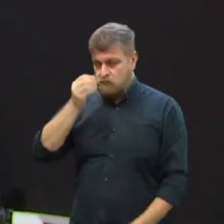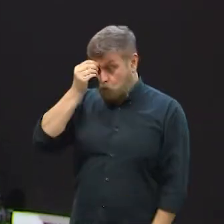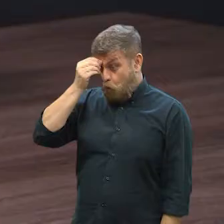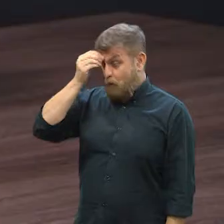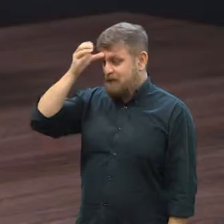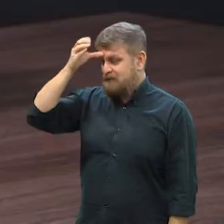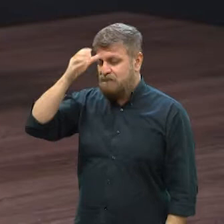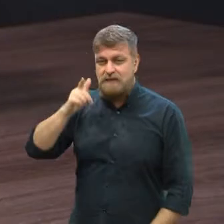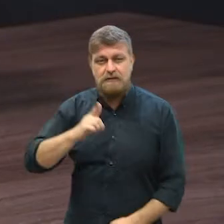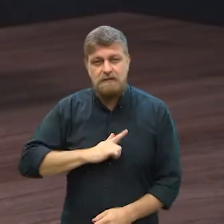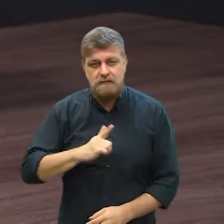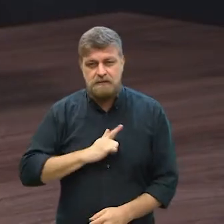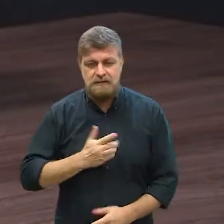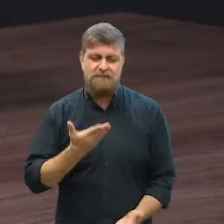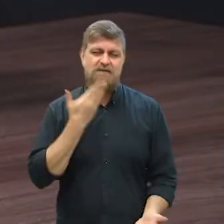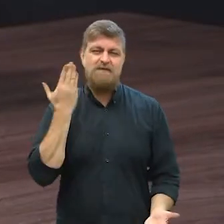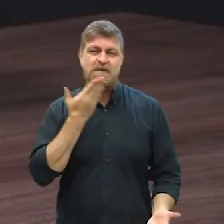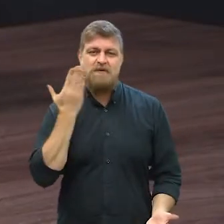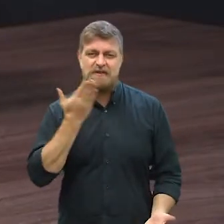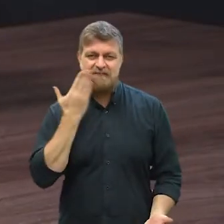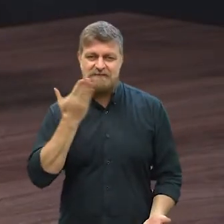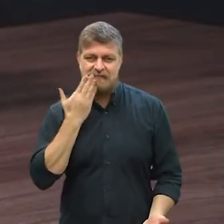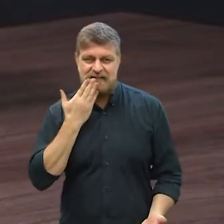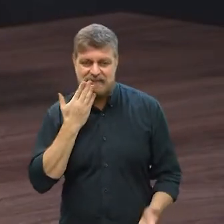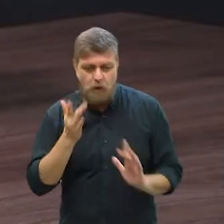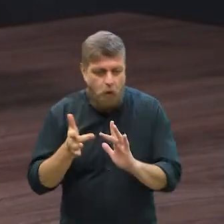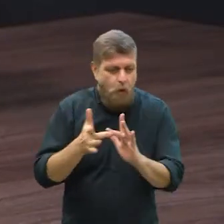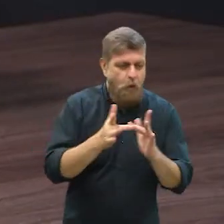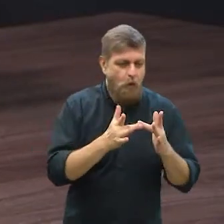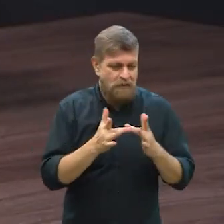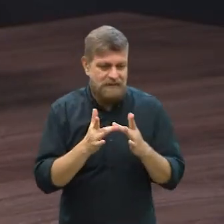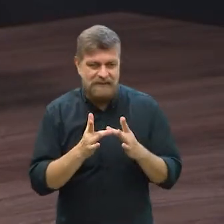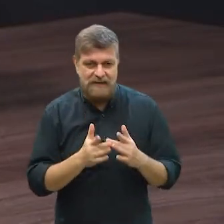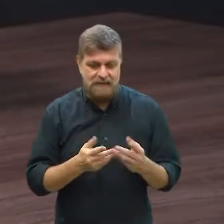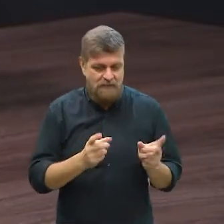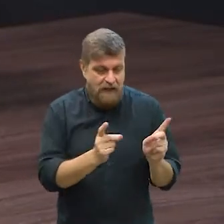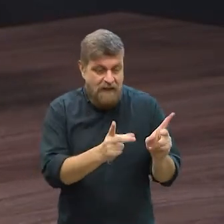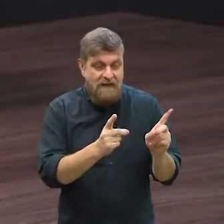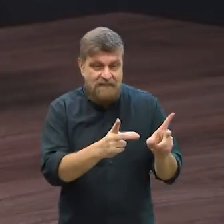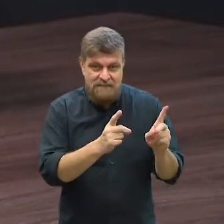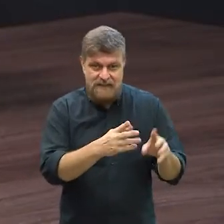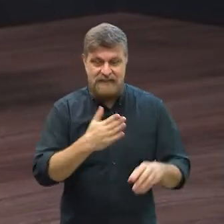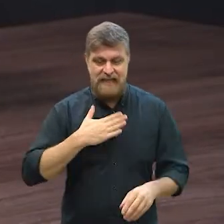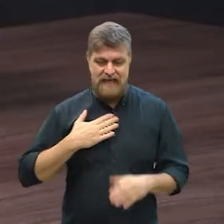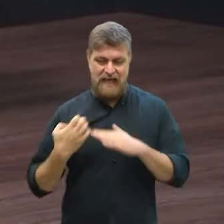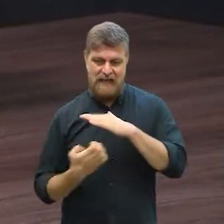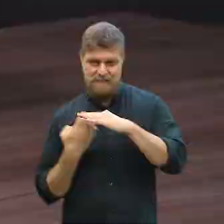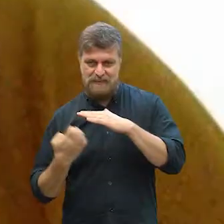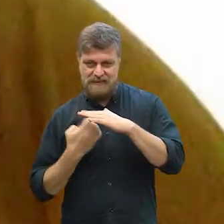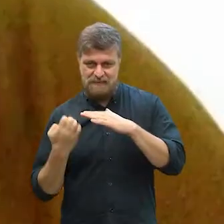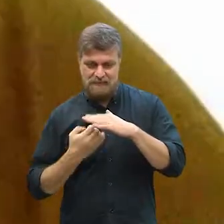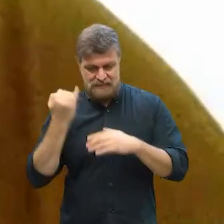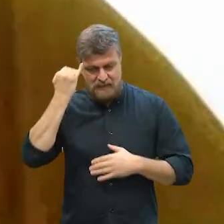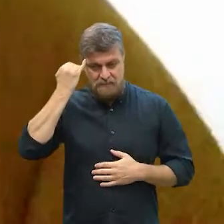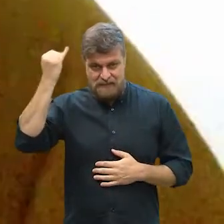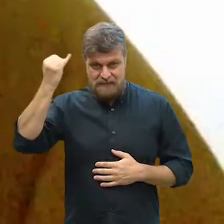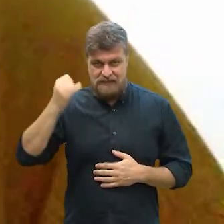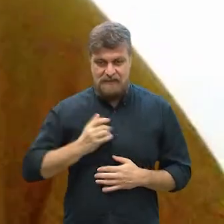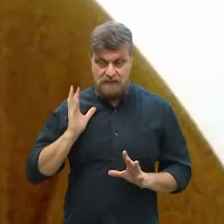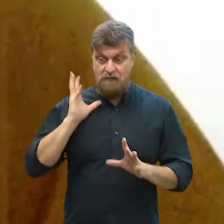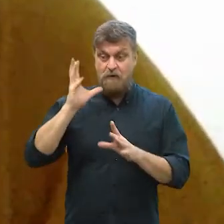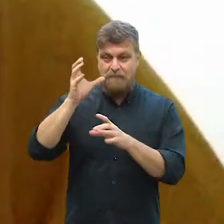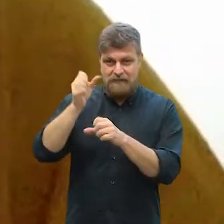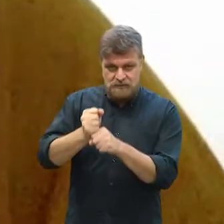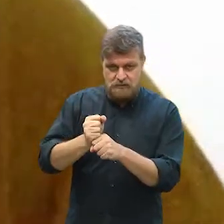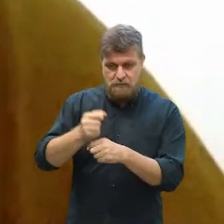conhecimento dele, então foi muito fácil para mim chegar nessas pessoas, chegar nesses negócios e vender a Bidana e vender a ideia. Então, acho que também isso, né, soma,